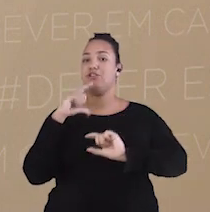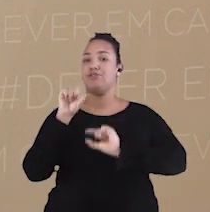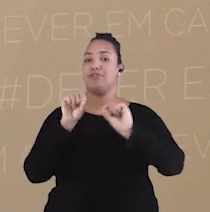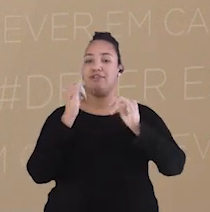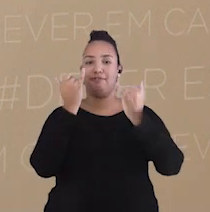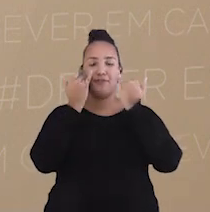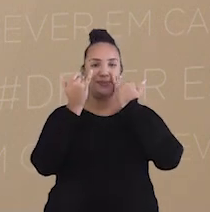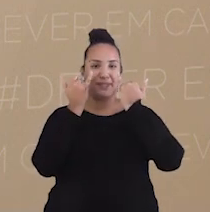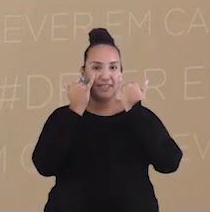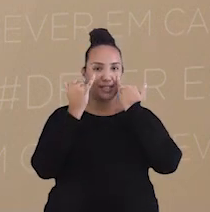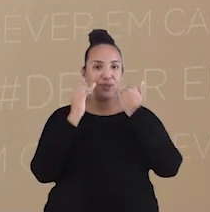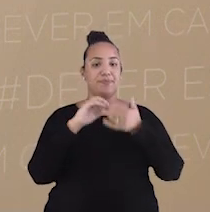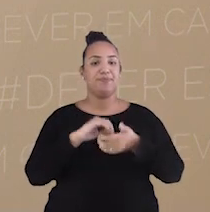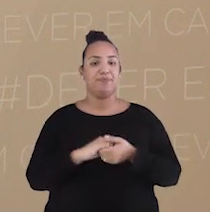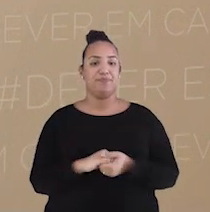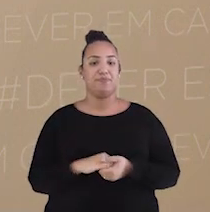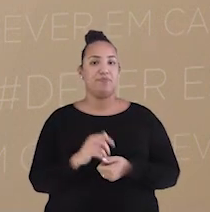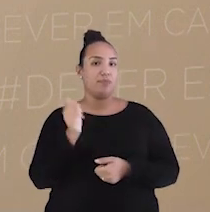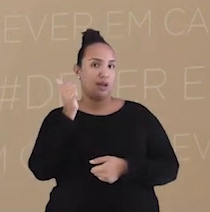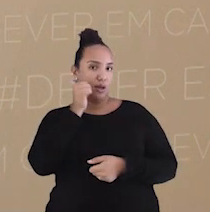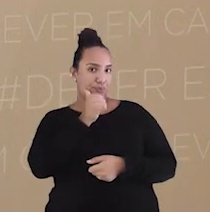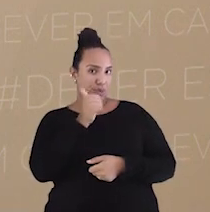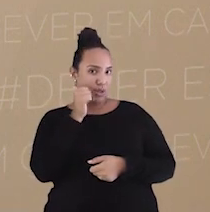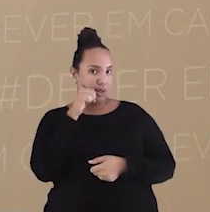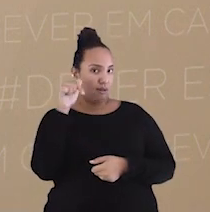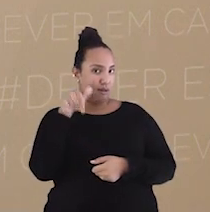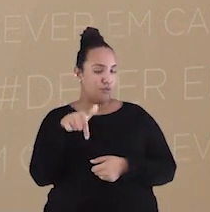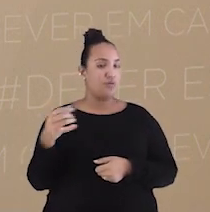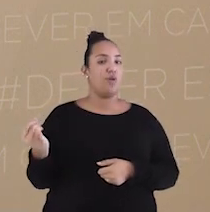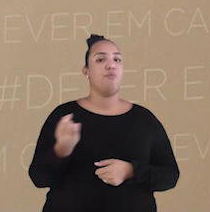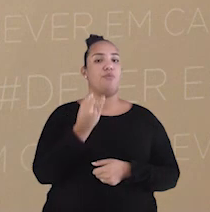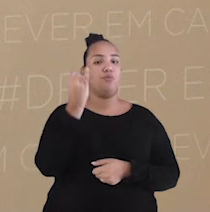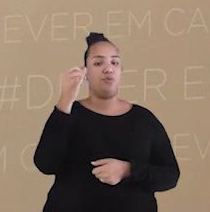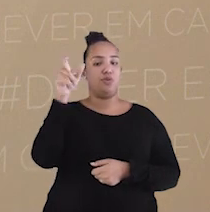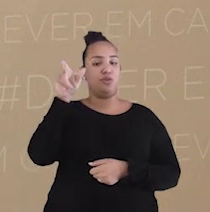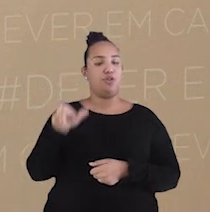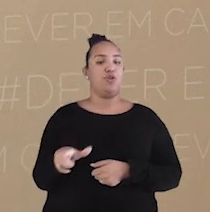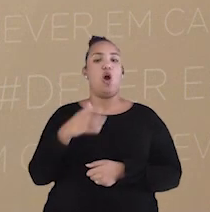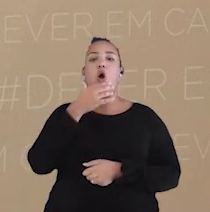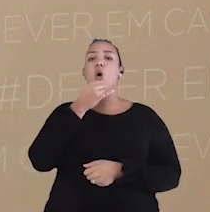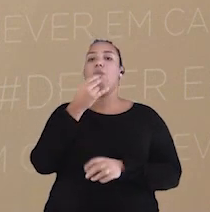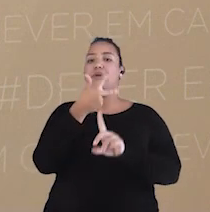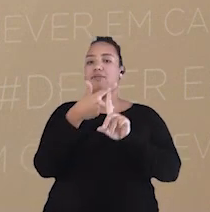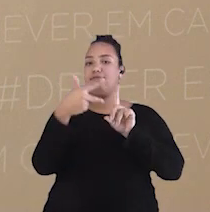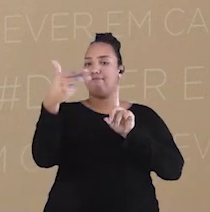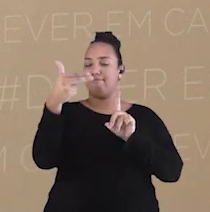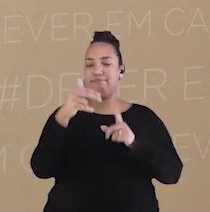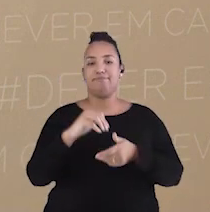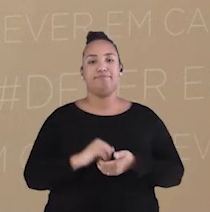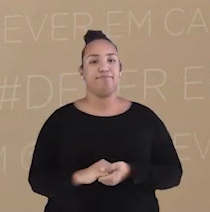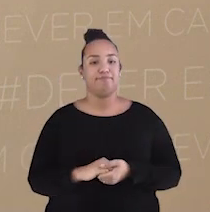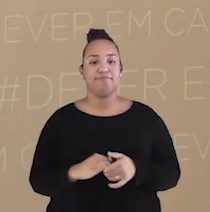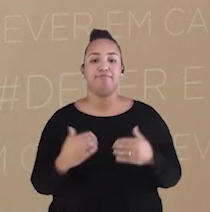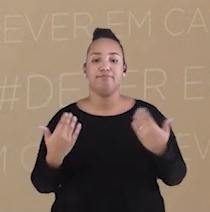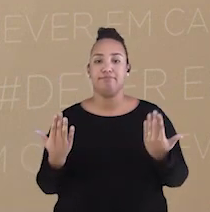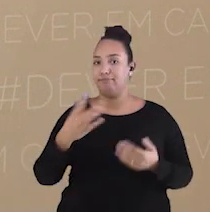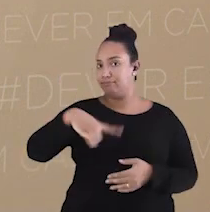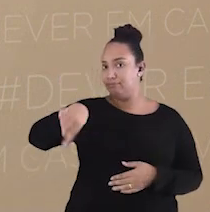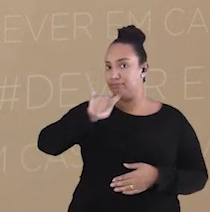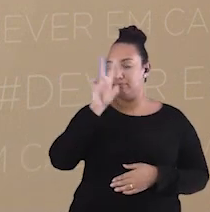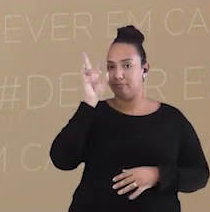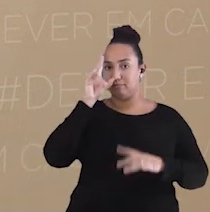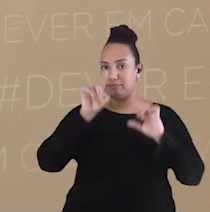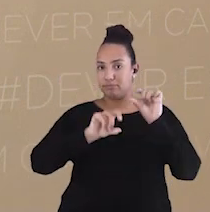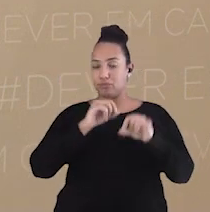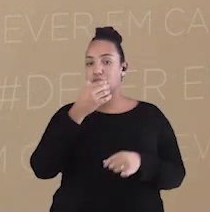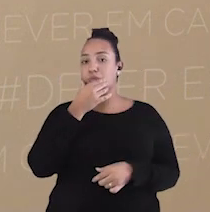informação. Há quem diga que Malinche foi essencial para a vitória de Cortés. Podemos presumir que o fato